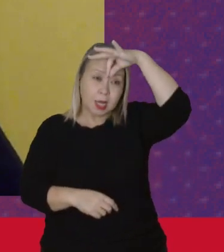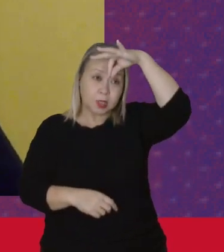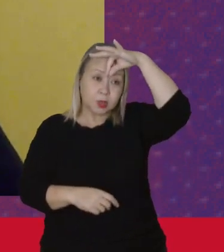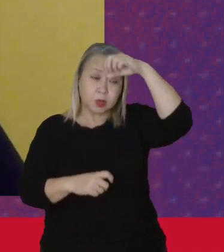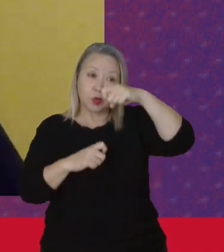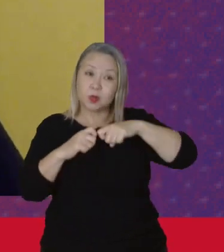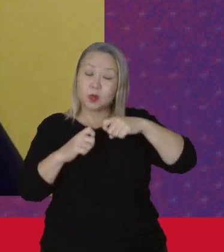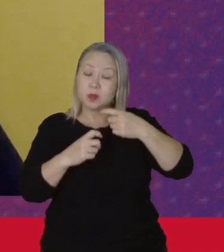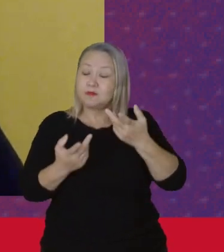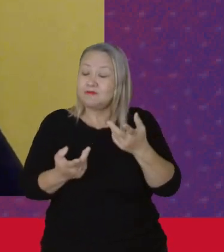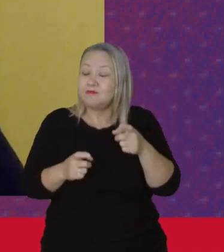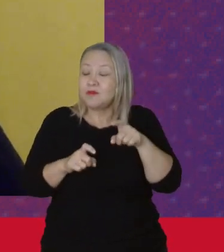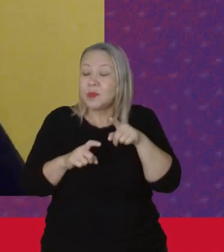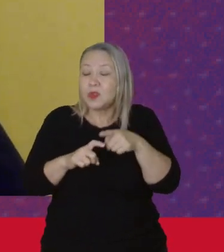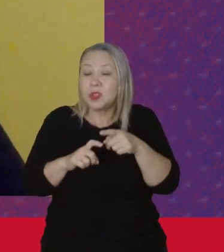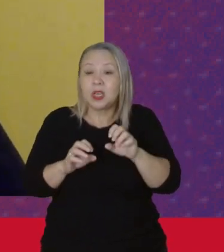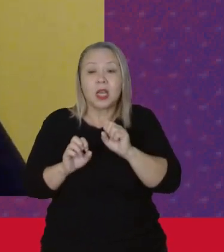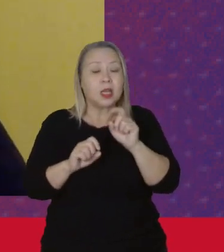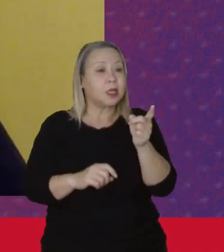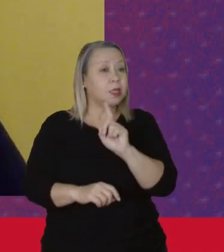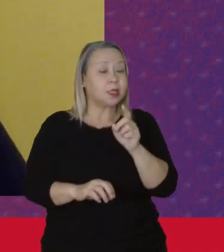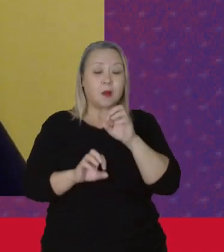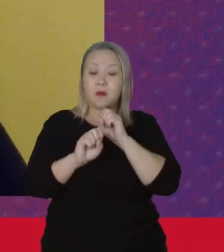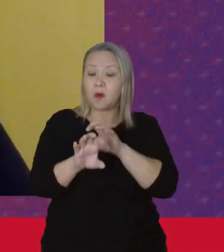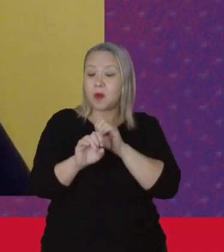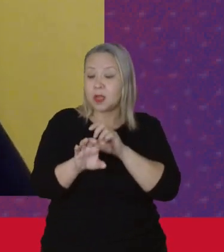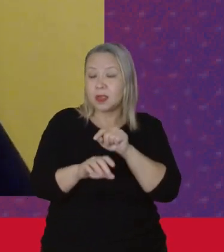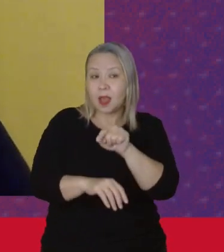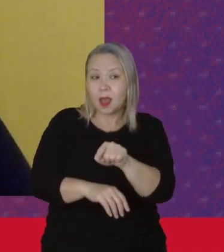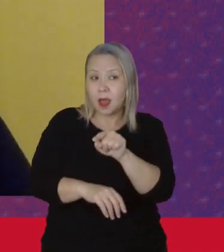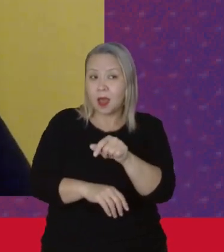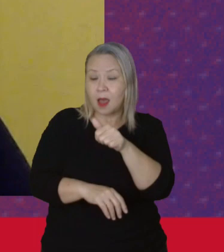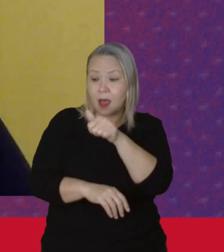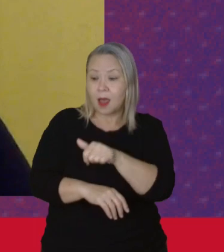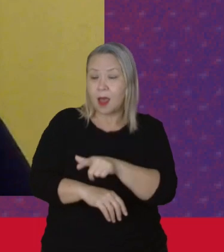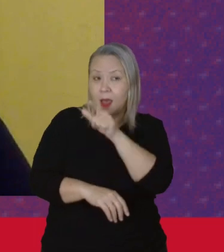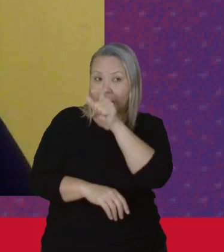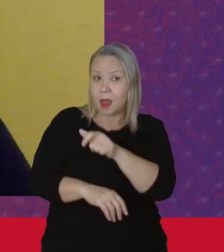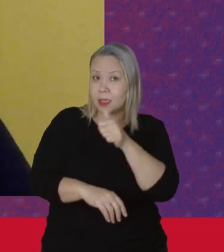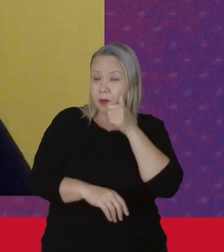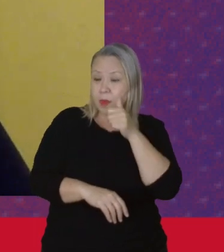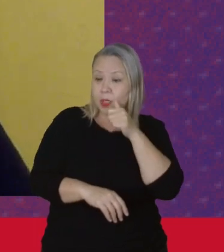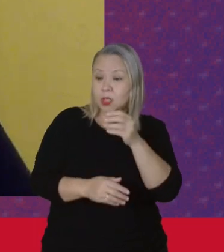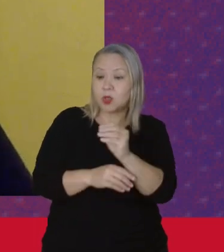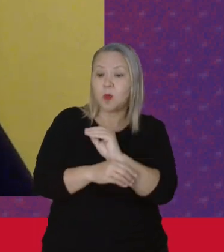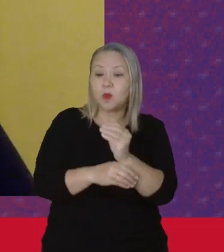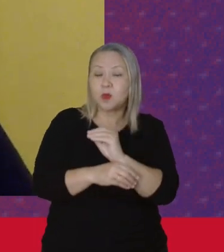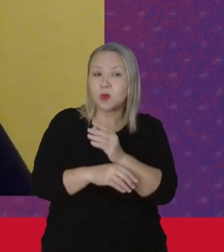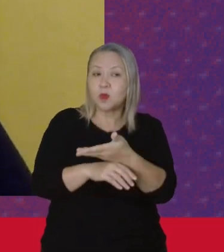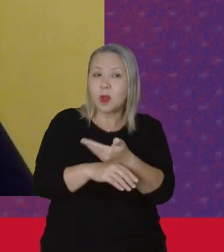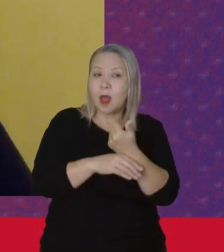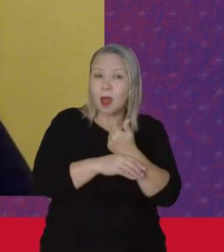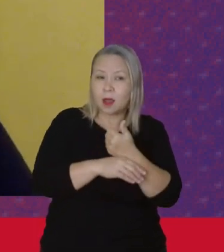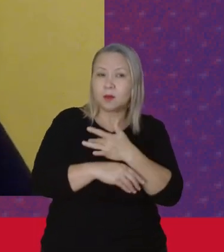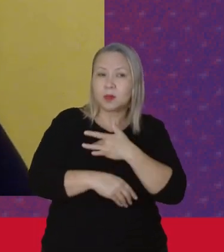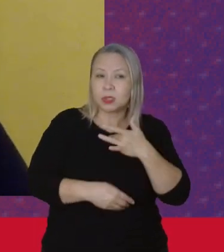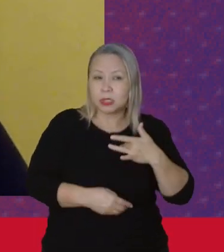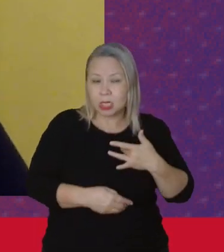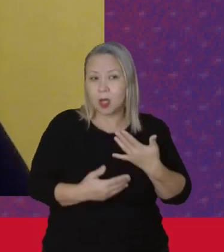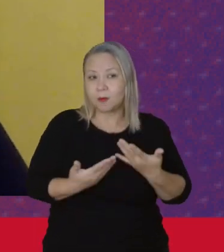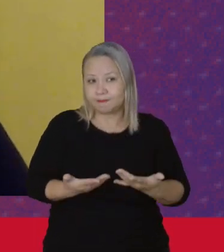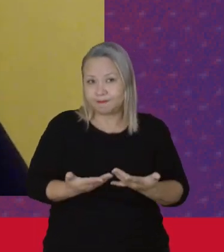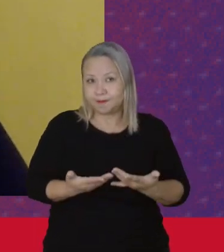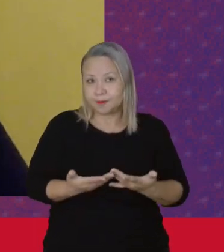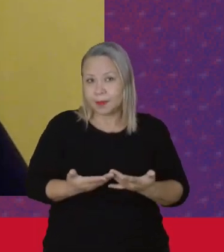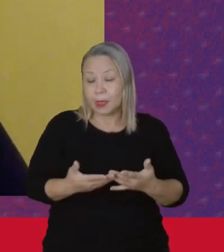vão orientar essa menina, né, sobre a questão dos cuidados preventivos. Então, acho que essa